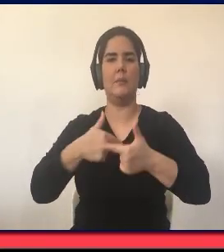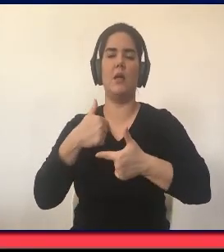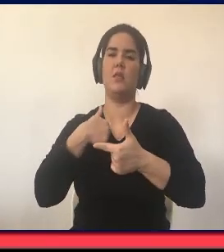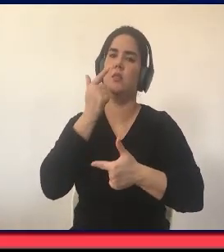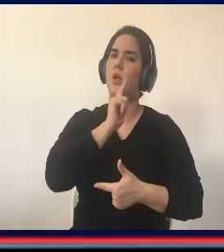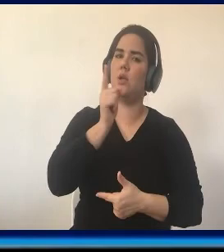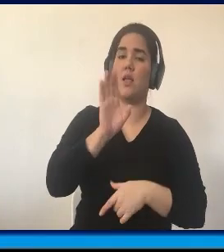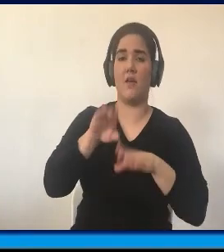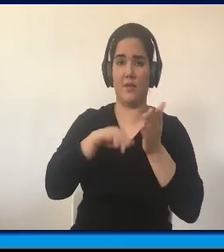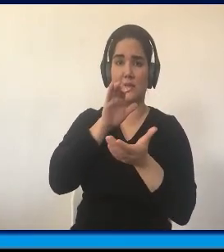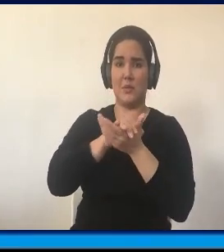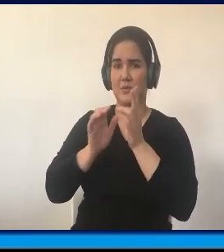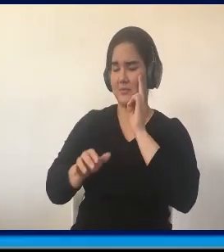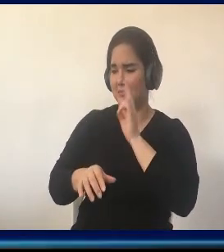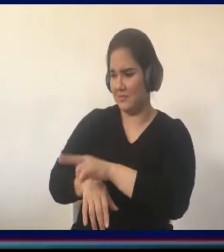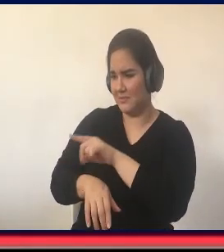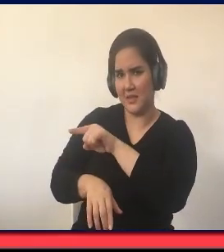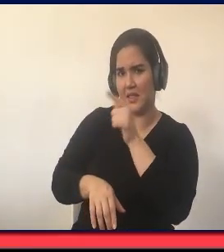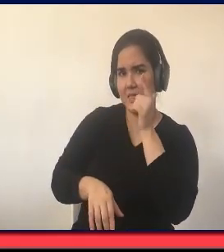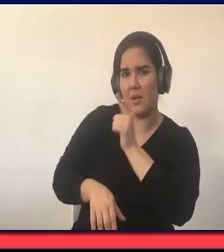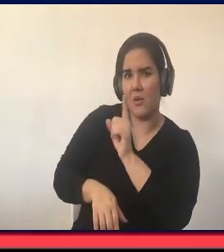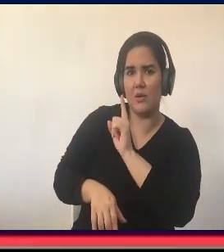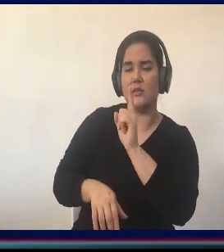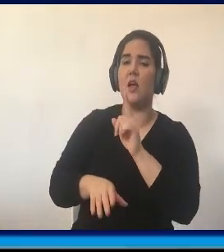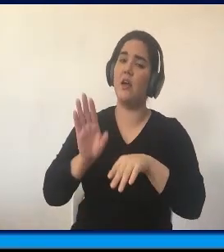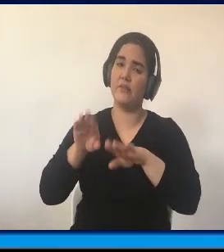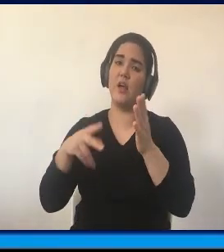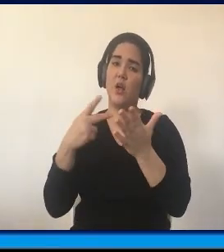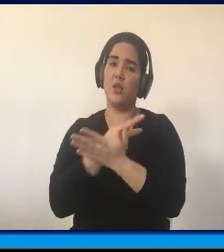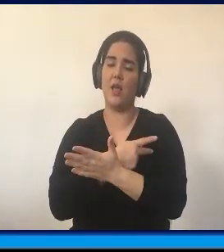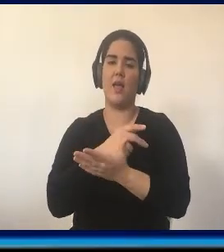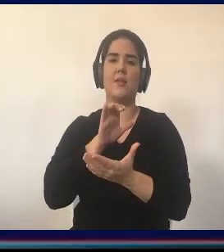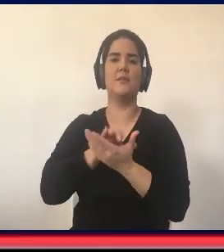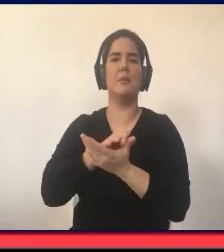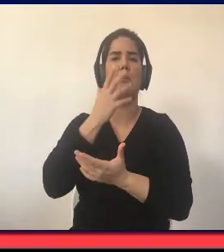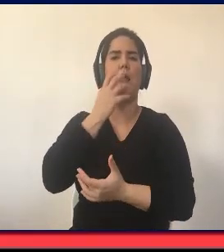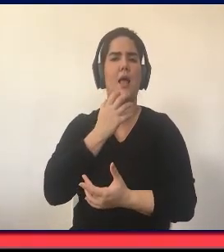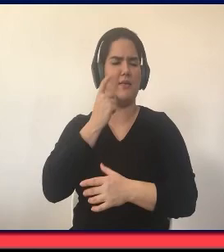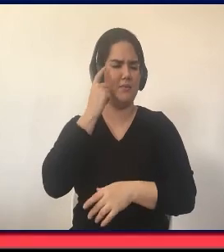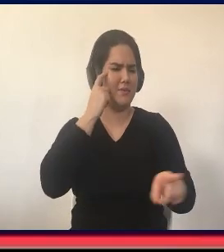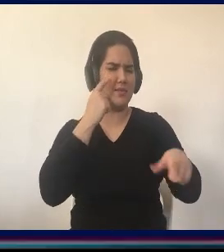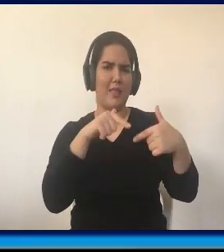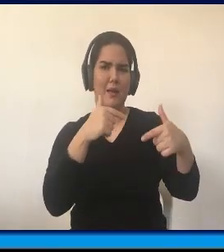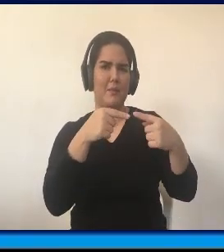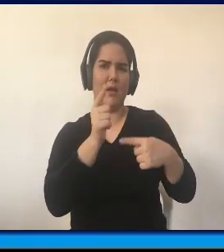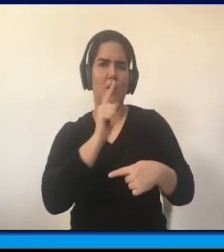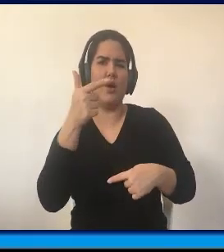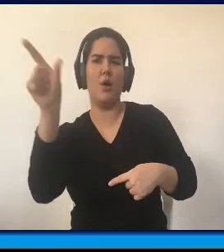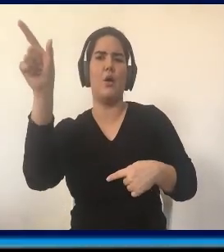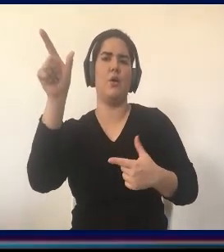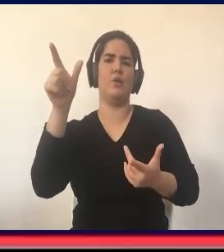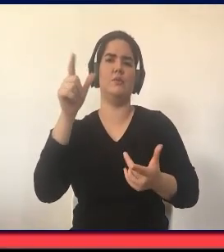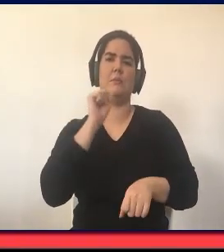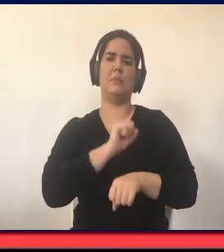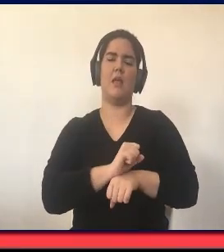dar certo. Porque acontece às vezes, né? A esposa tá braba com a gente, ela fala, meu, o que tá fazendo? Não vai dar certo isso aí, velho. Para com isso. E depois ela vem no outro dia, vai lá,